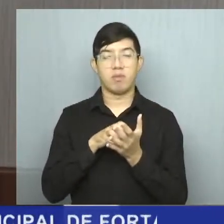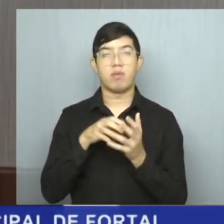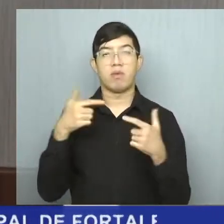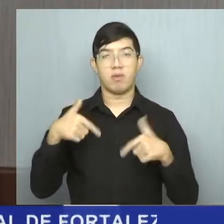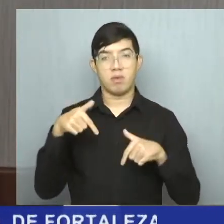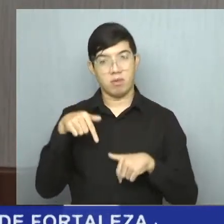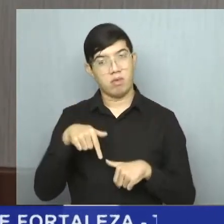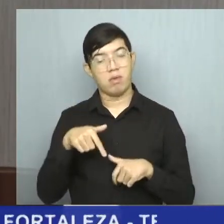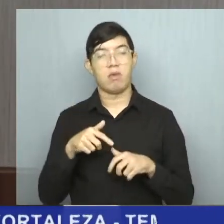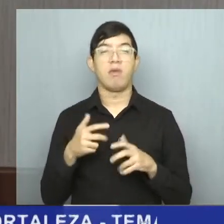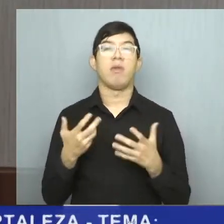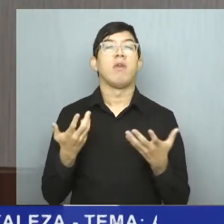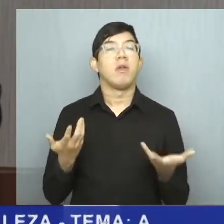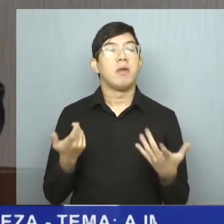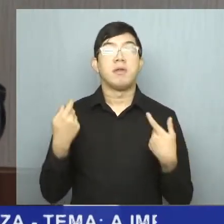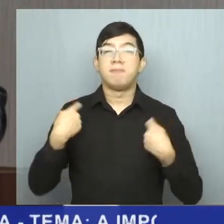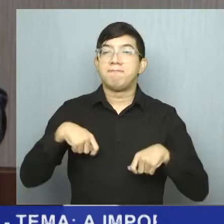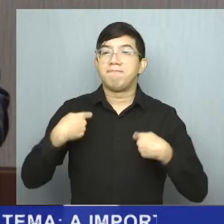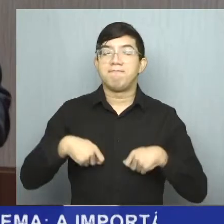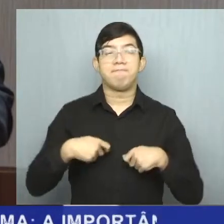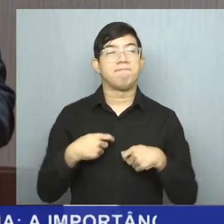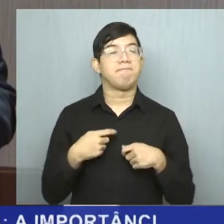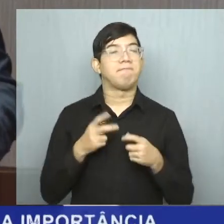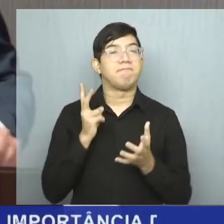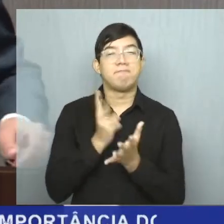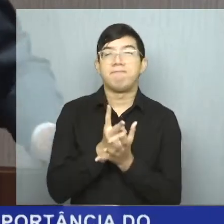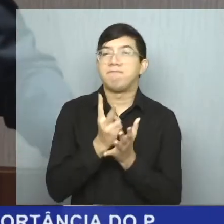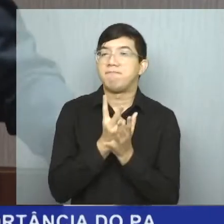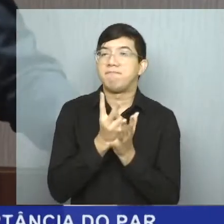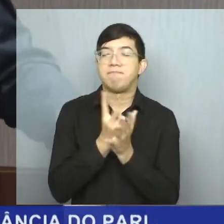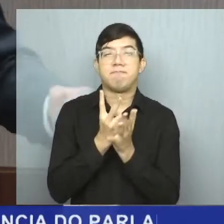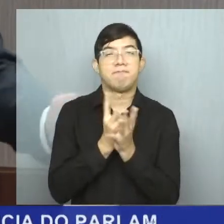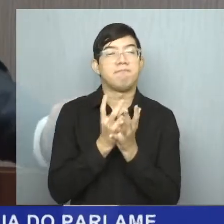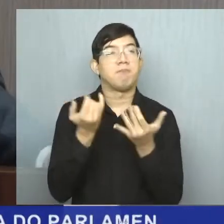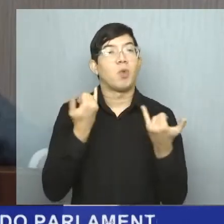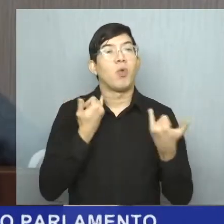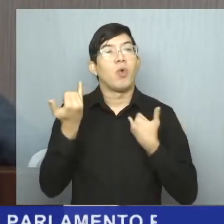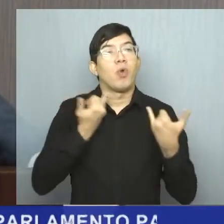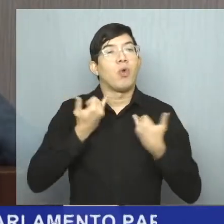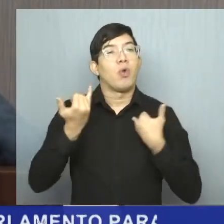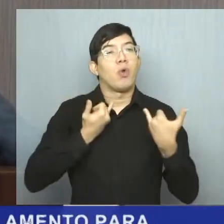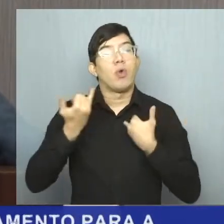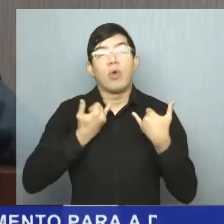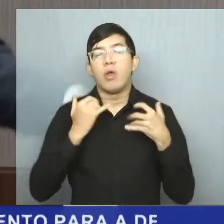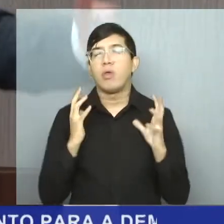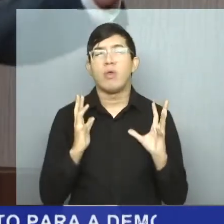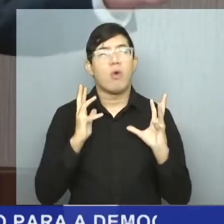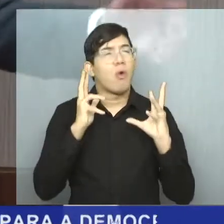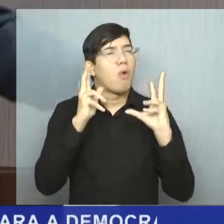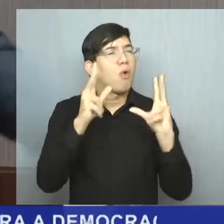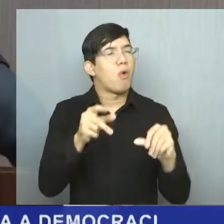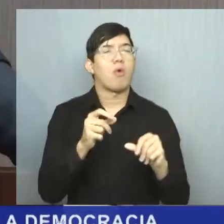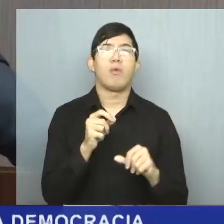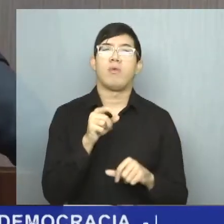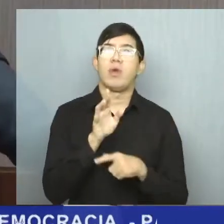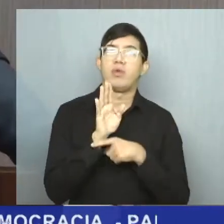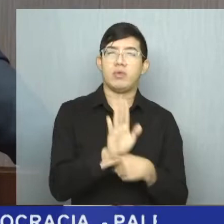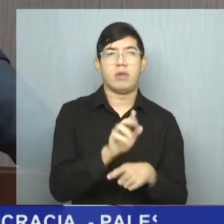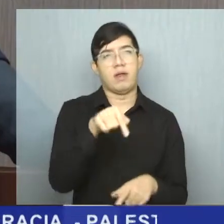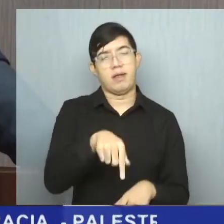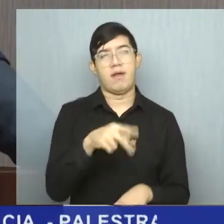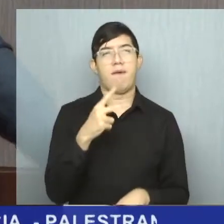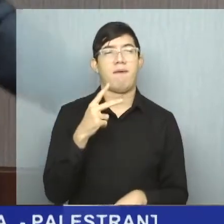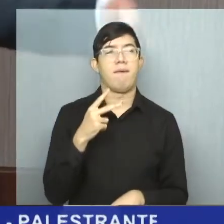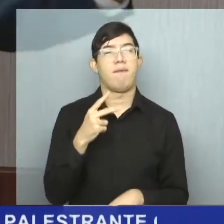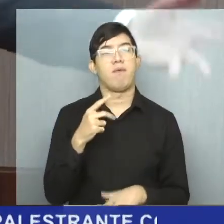atualizados para responder às demandas sociais de uma cidade tão complexa. E isso o Ciro Gomes conhece muito